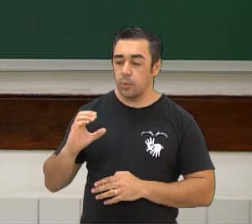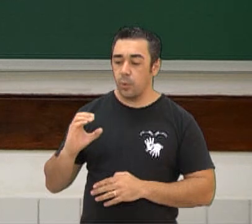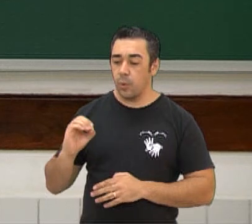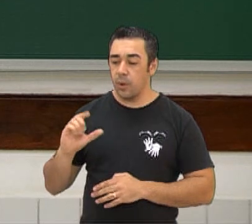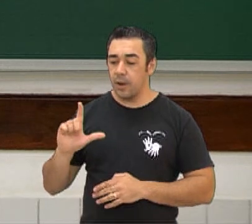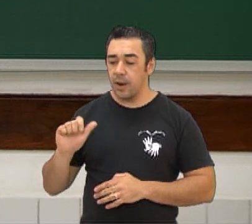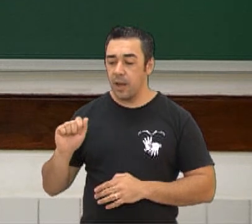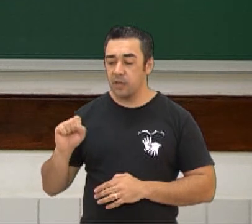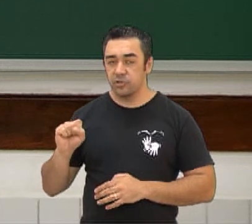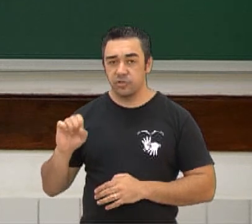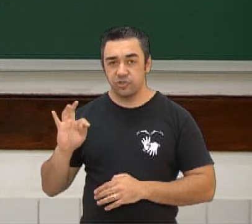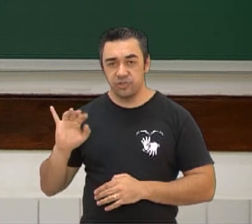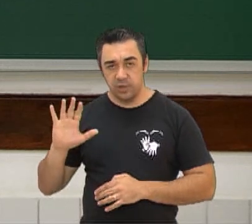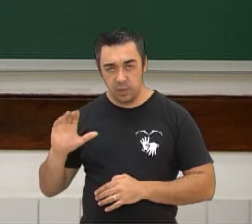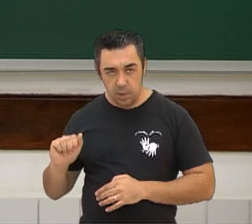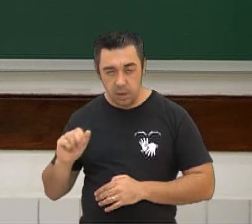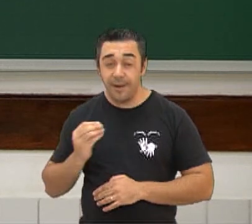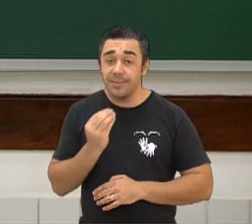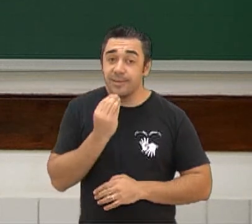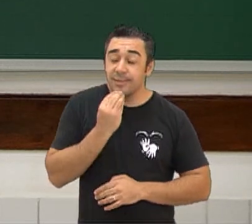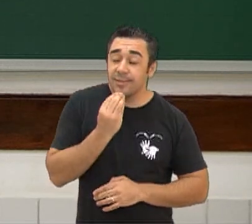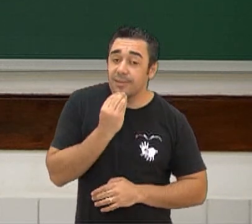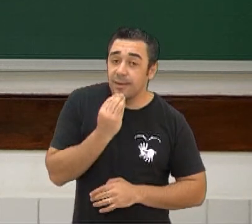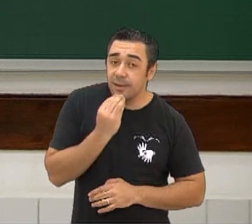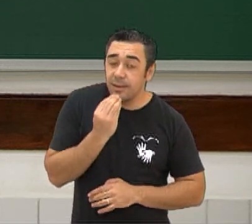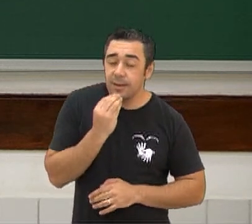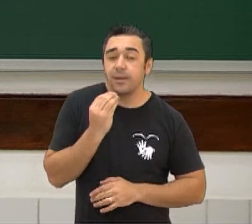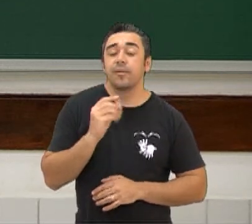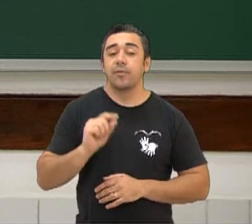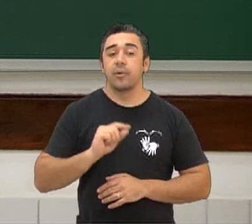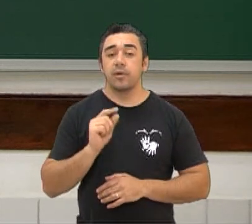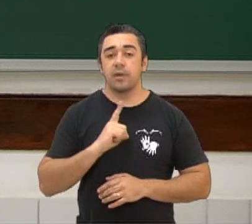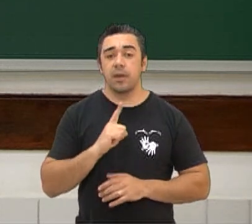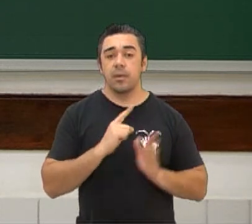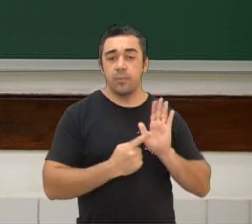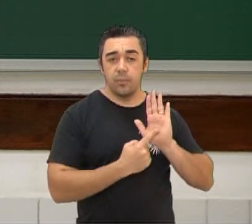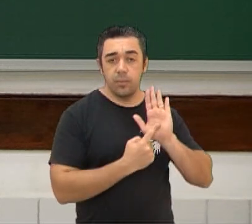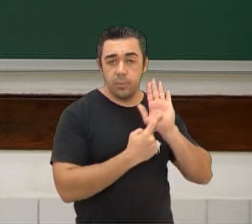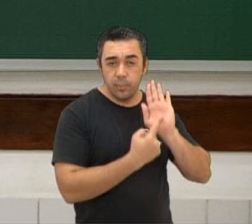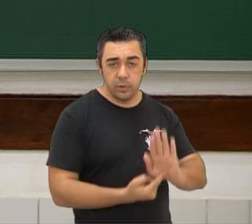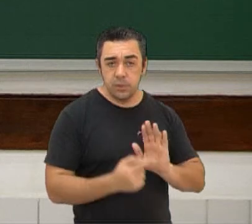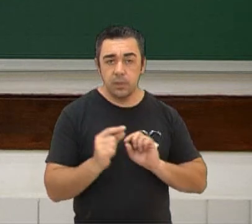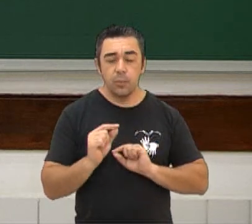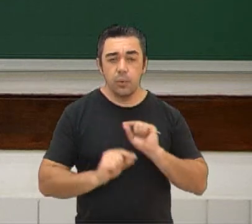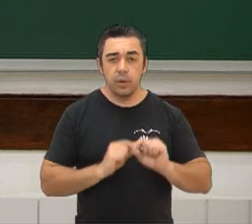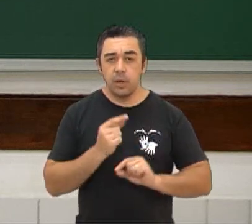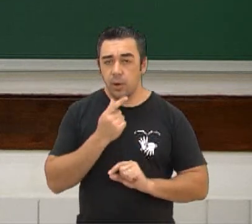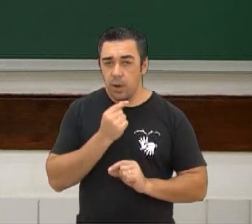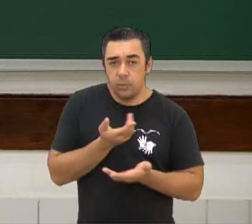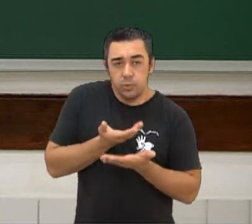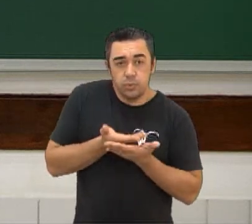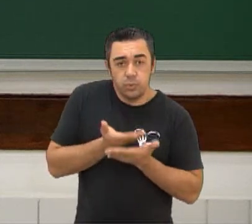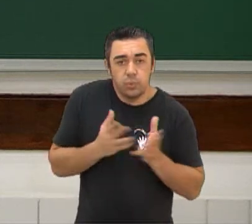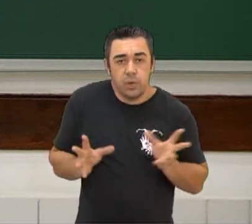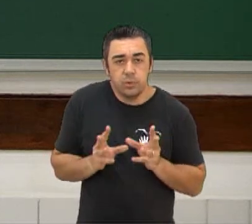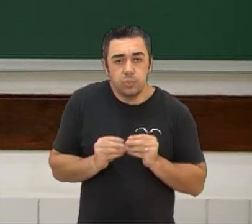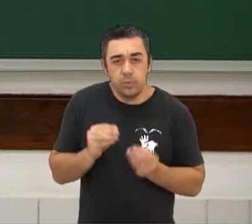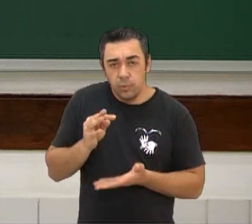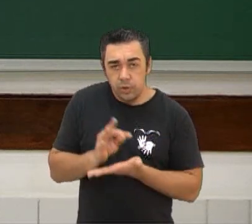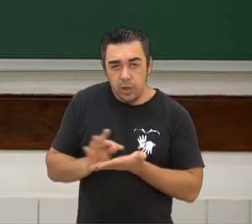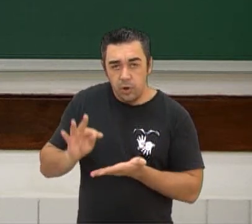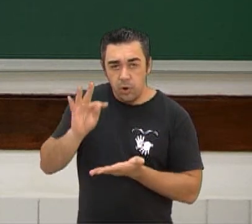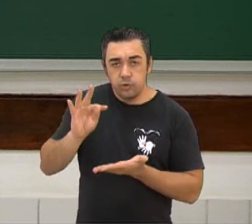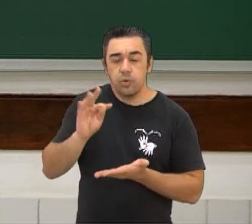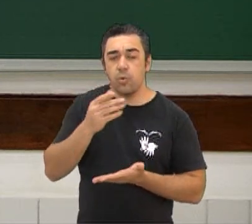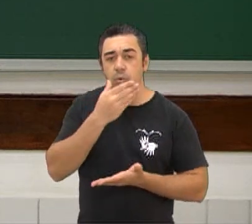uma tentativa de colocar como a Suma Teológica de Tomás de Aquino, formalizar todo o